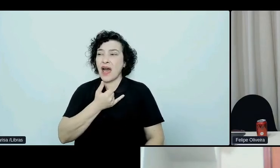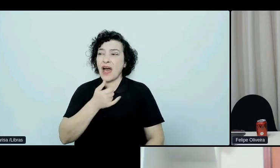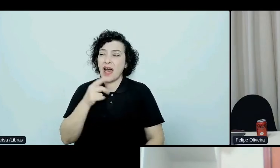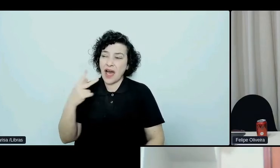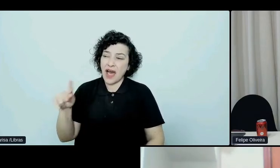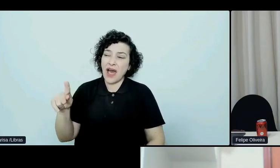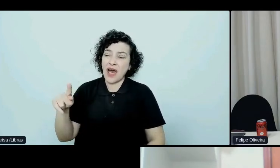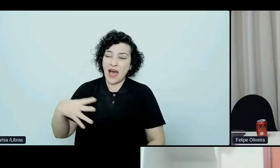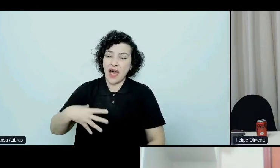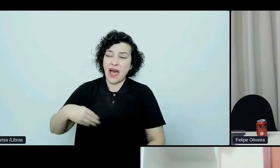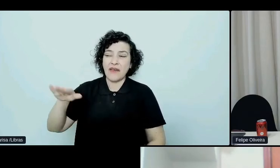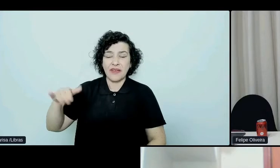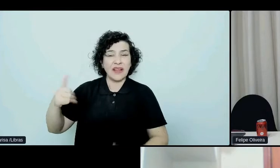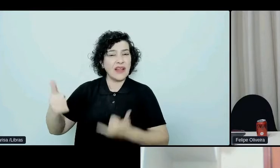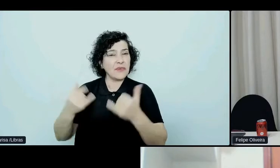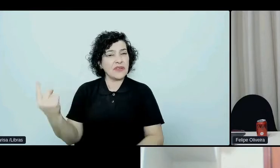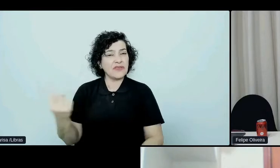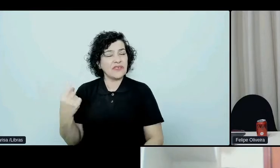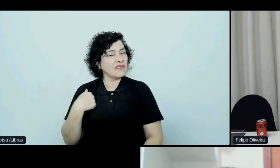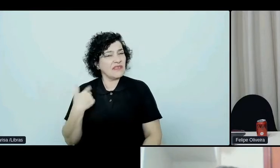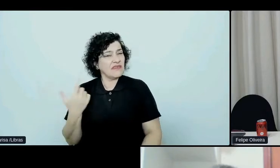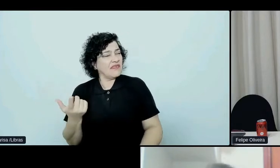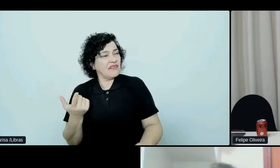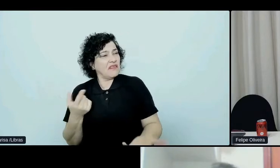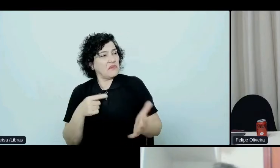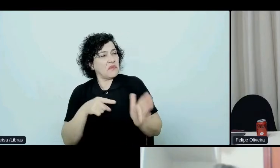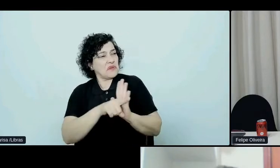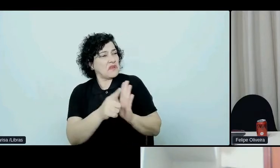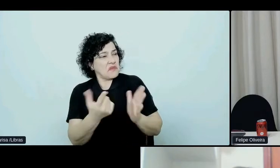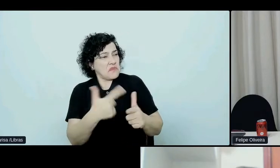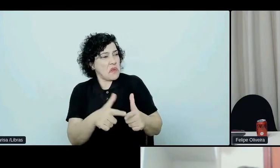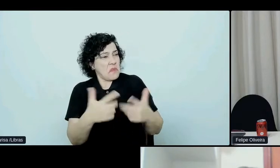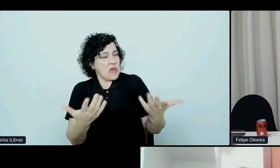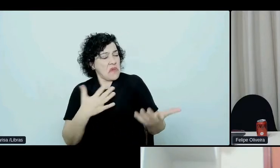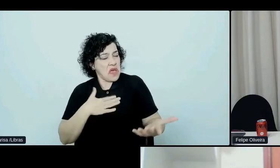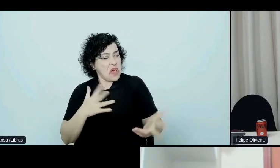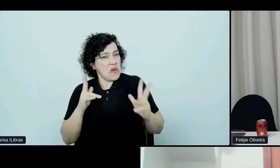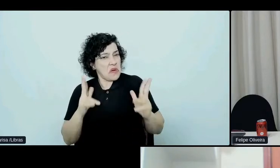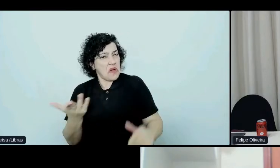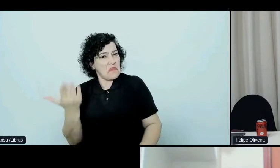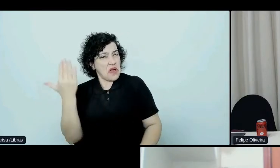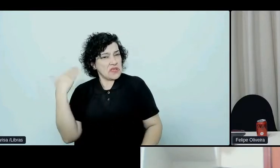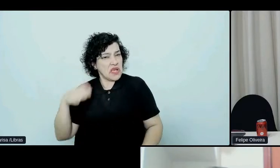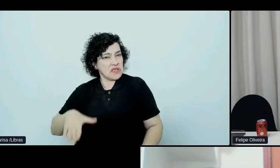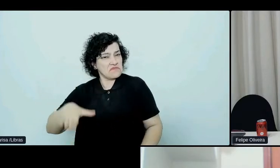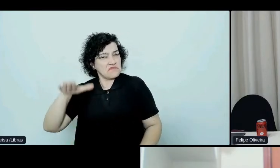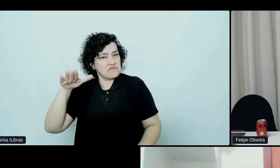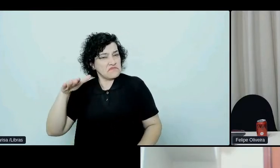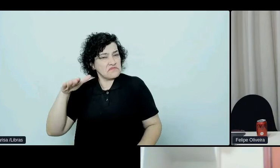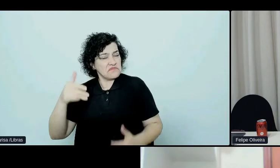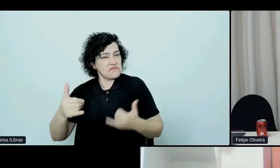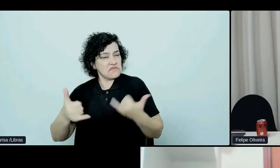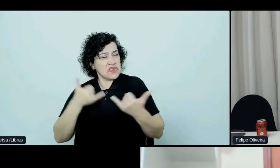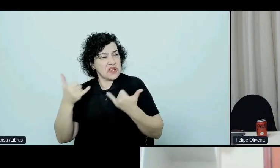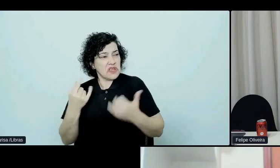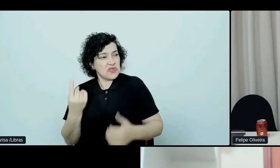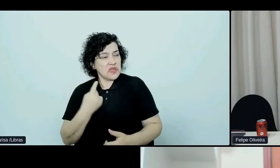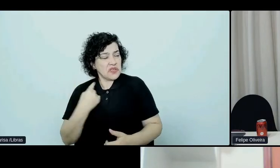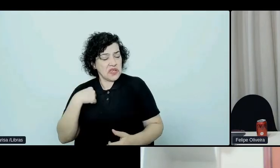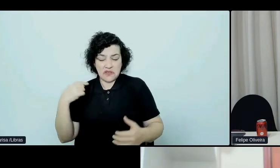tinha brincadeiras solitárias. Eu via, tinha minha sogra, chegava assim, nossa, mas sua filha, ela brinca